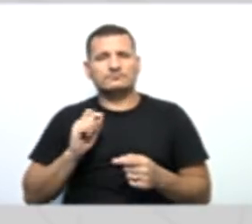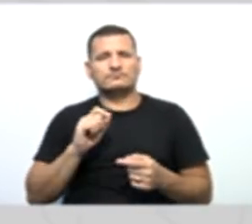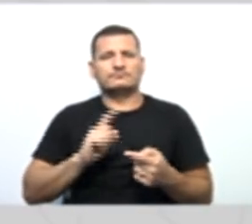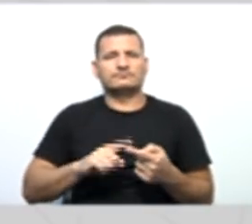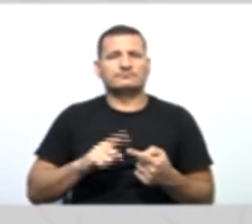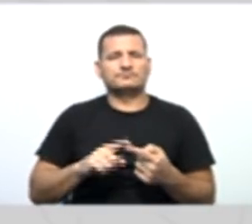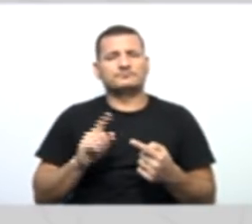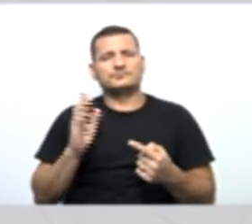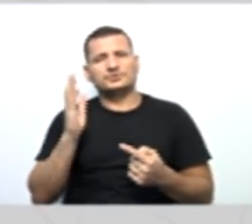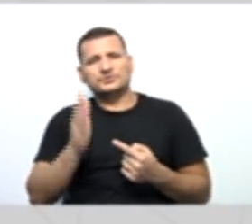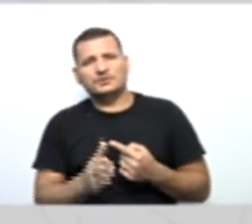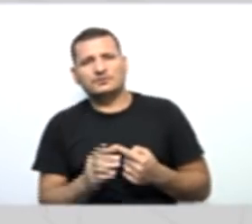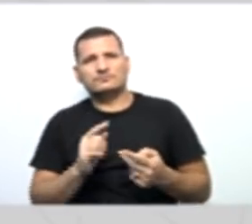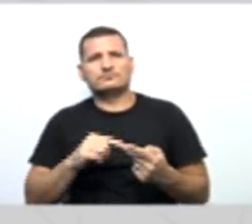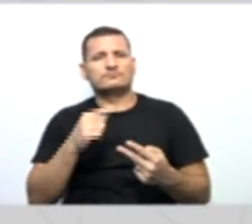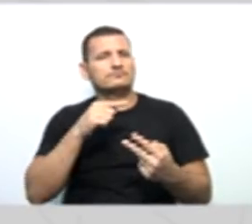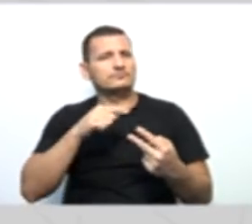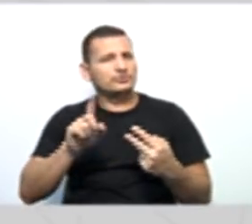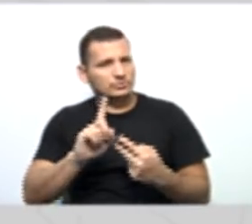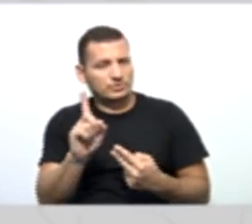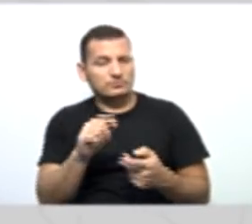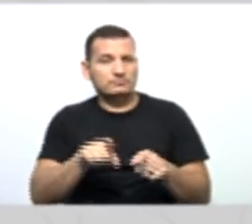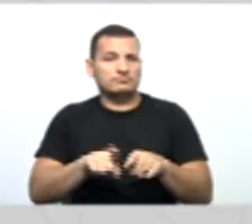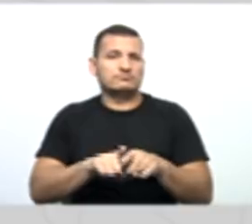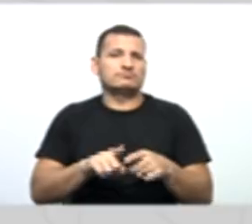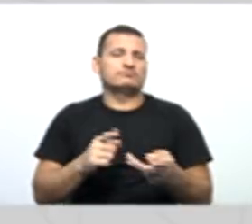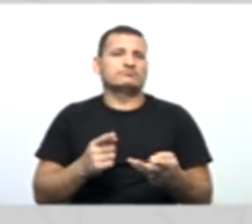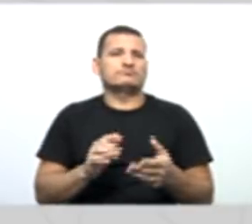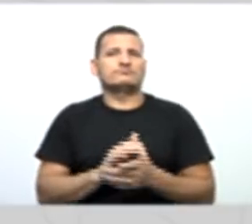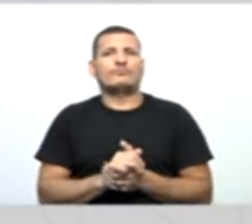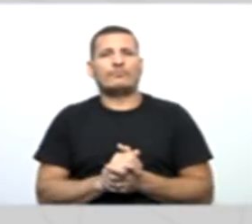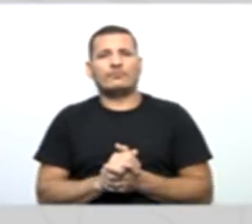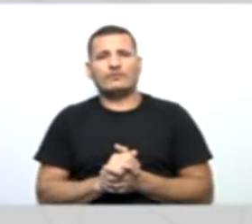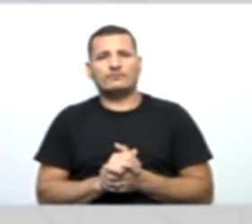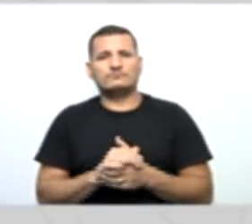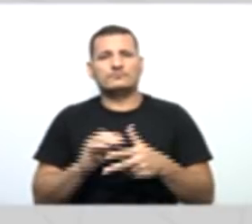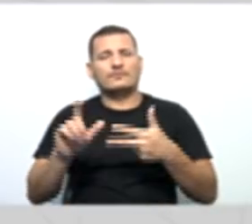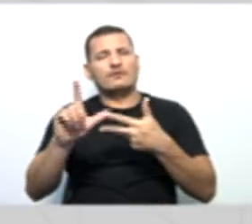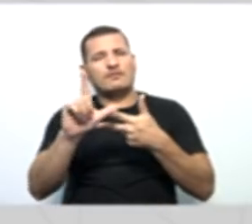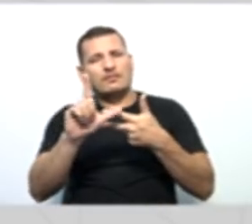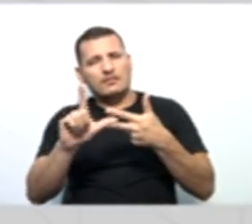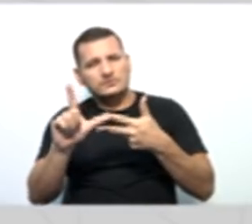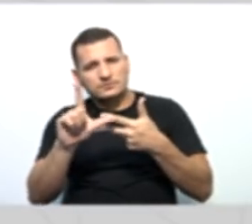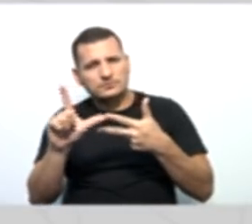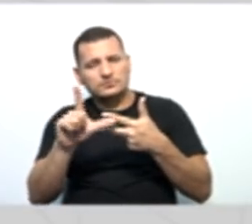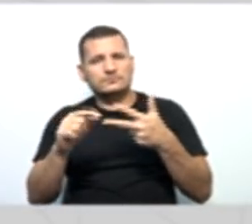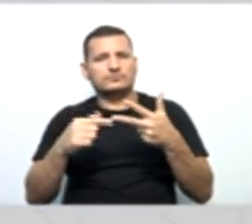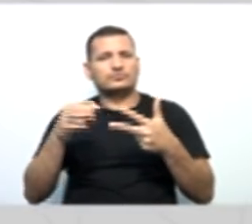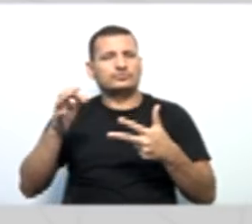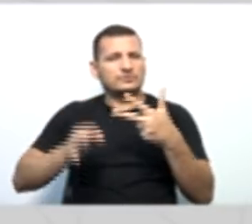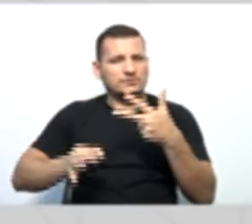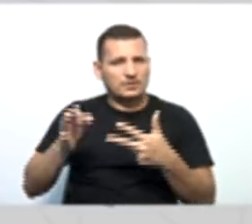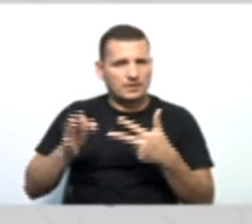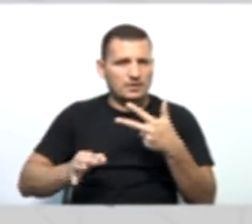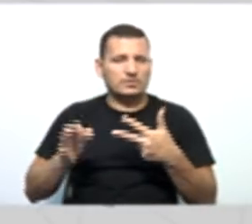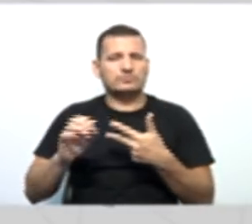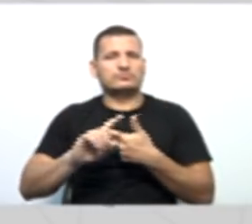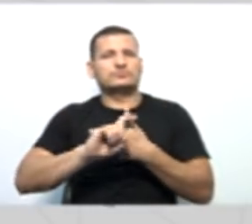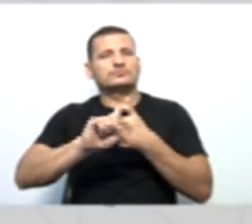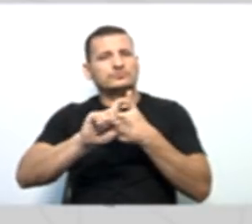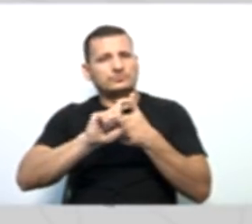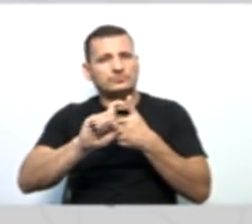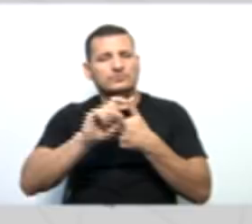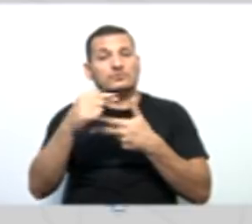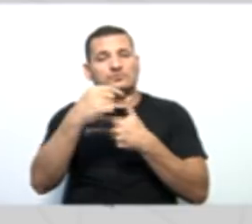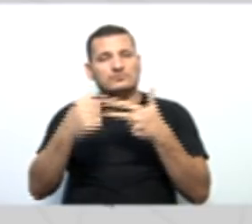indireta, bem como pelos órgãos de poderes legislativo, judiciário, que possuem empregados regidos pela